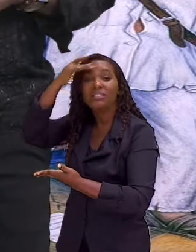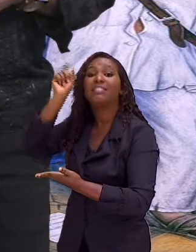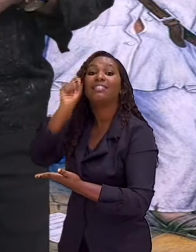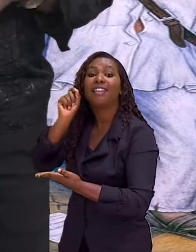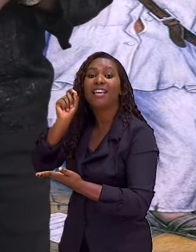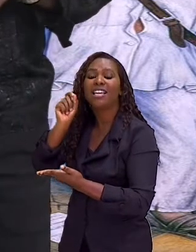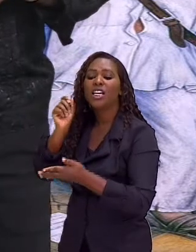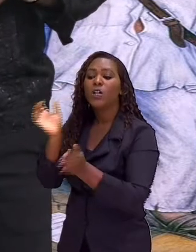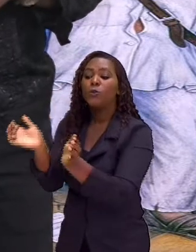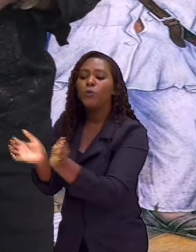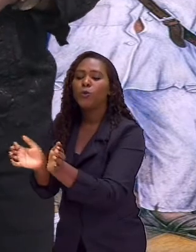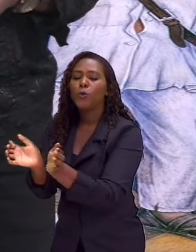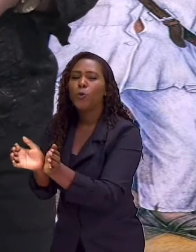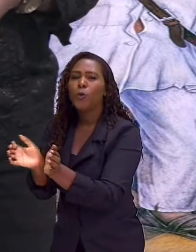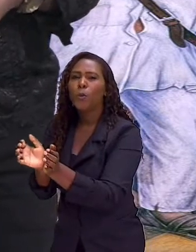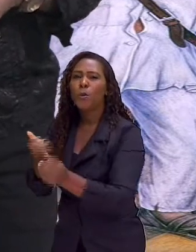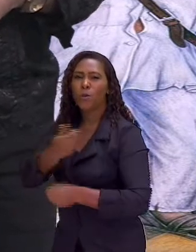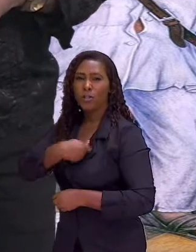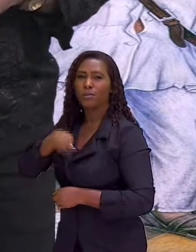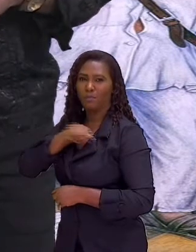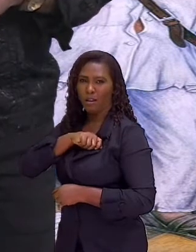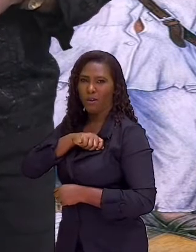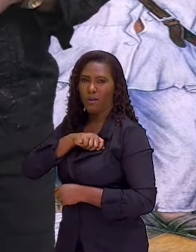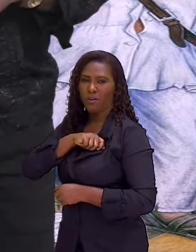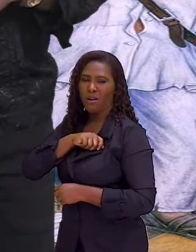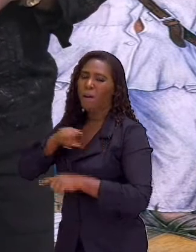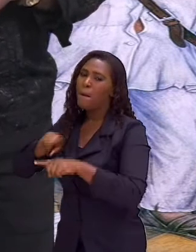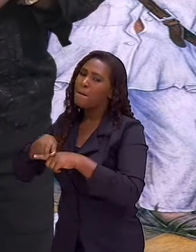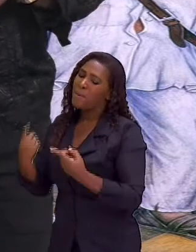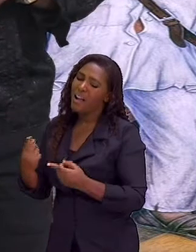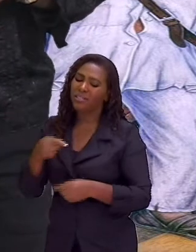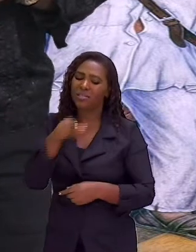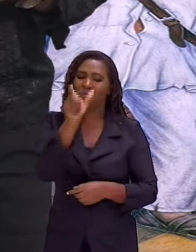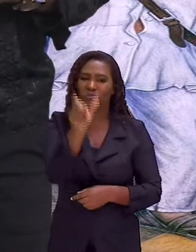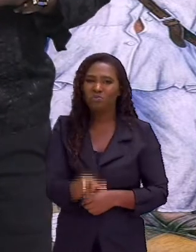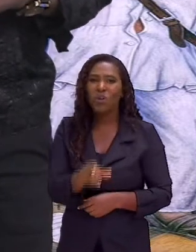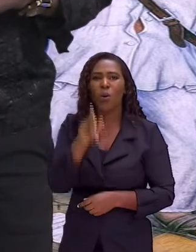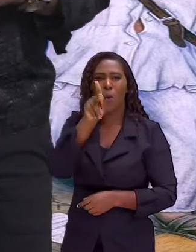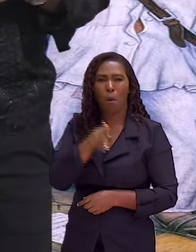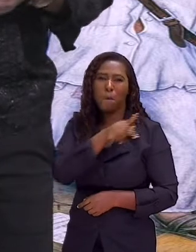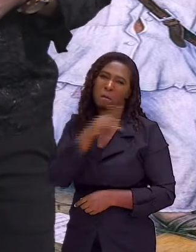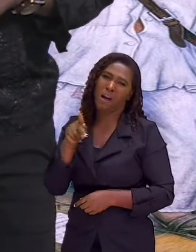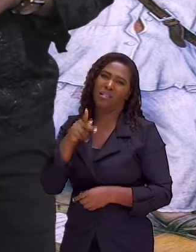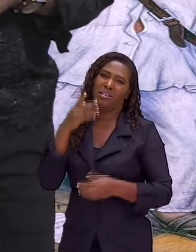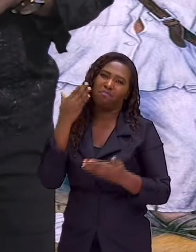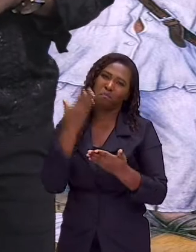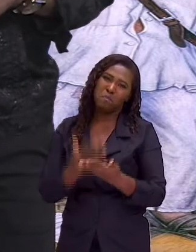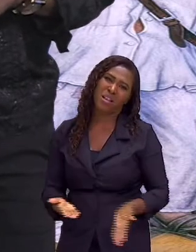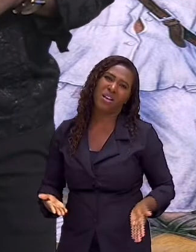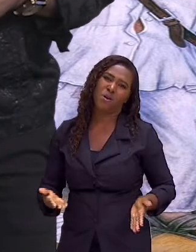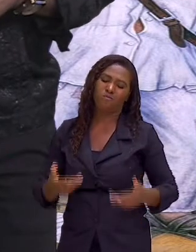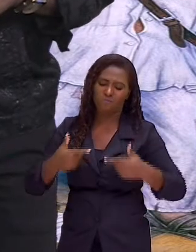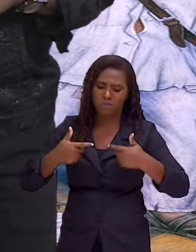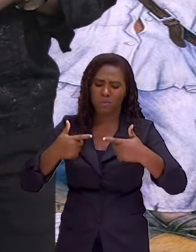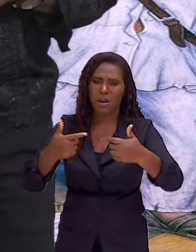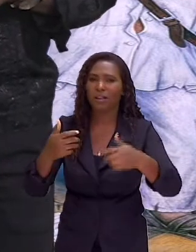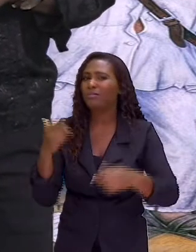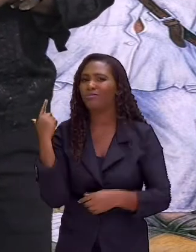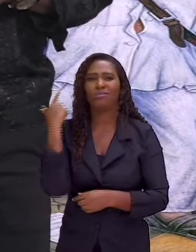morte no ano de 1812. O sacerdote José Maria